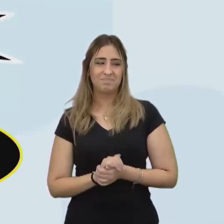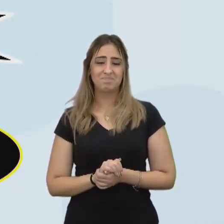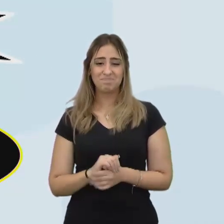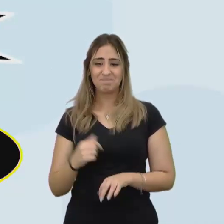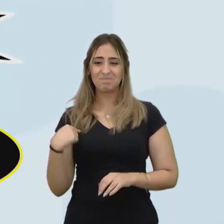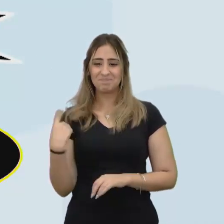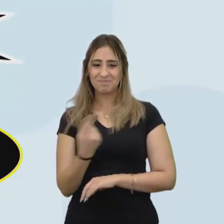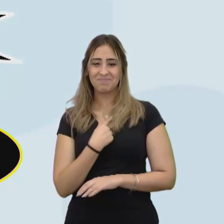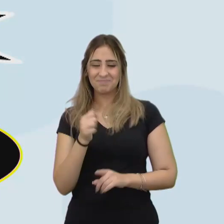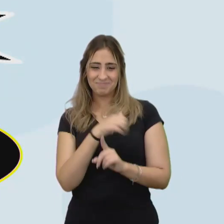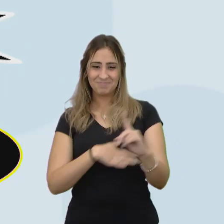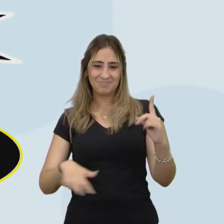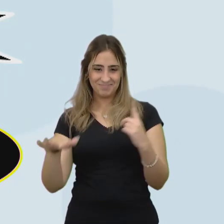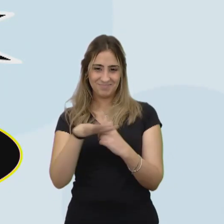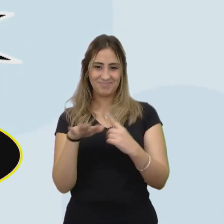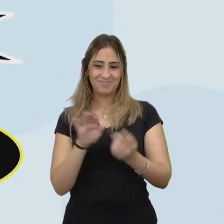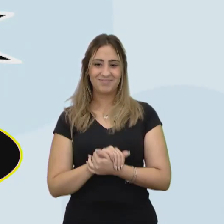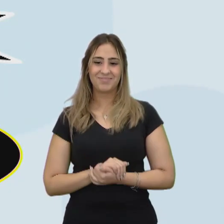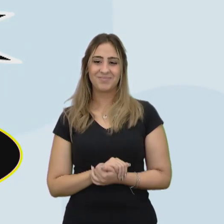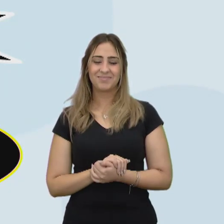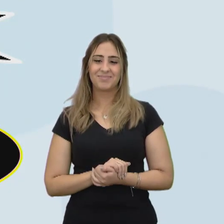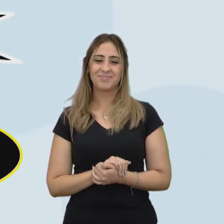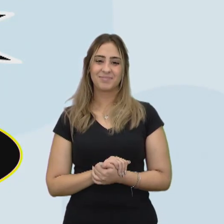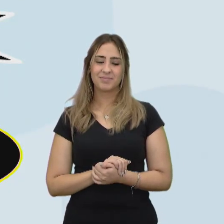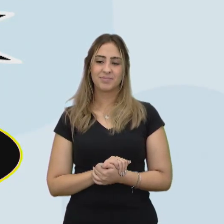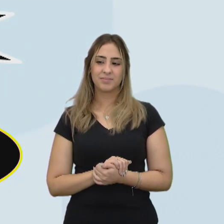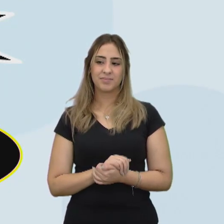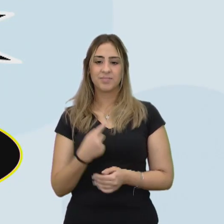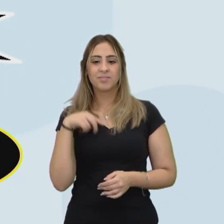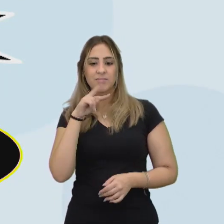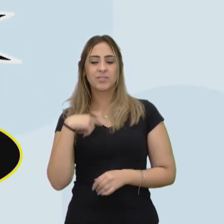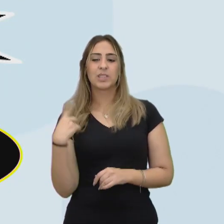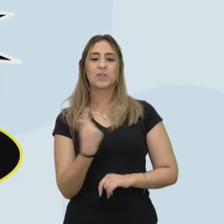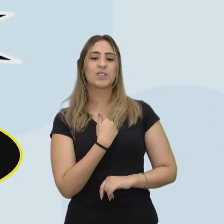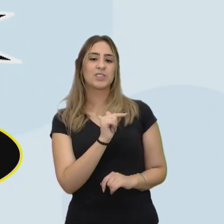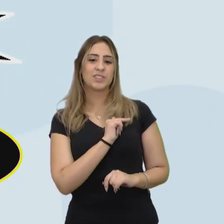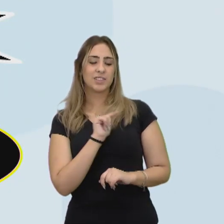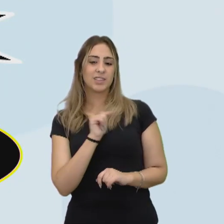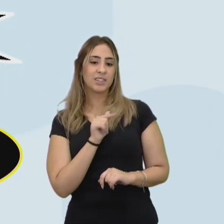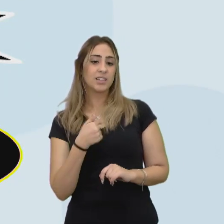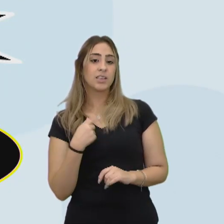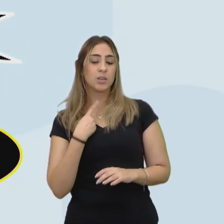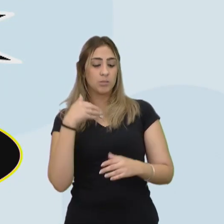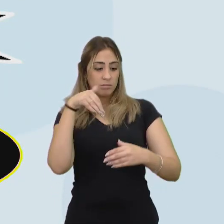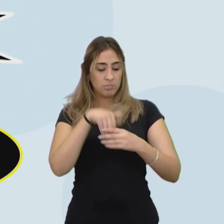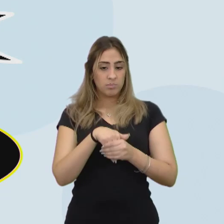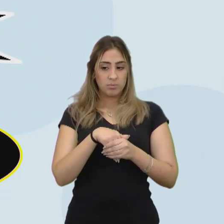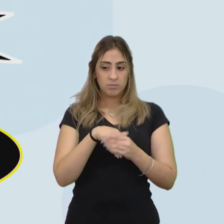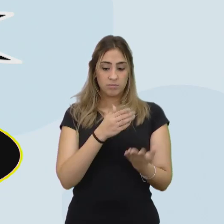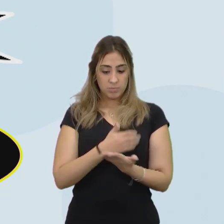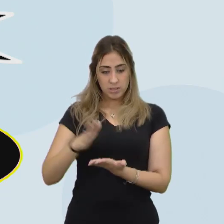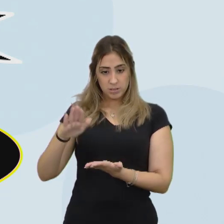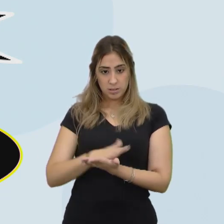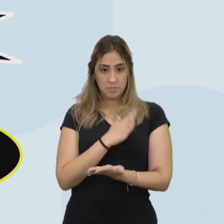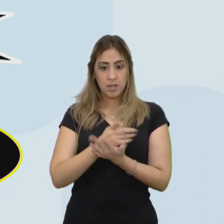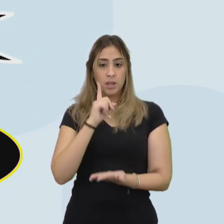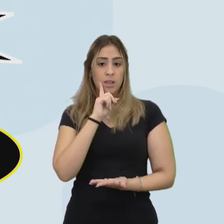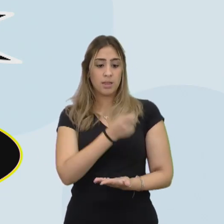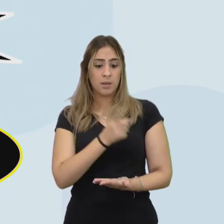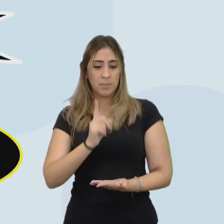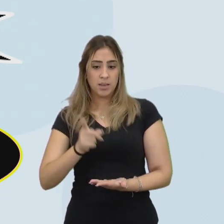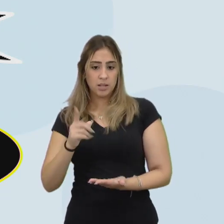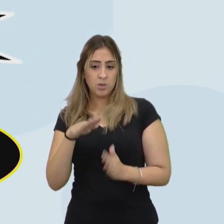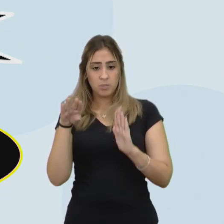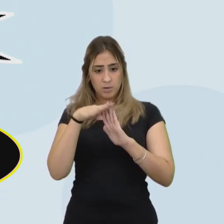vista social. Olha lá, quando a gente tem uma segregação determinando uma escala